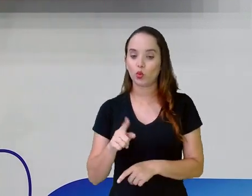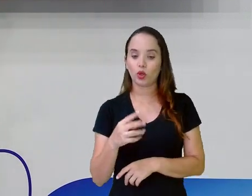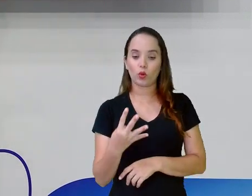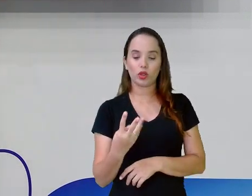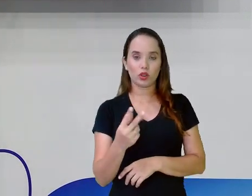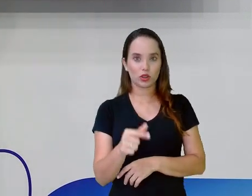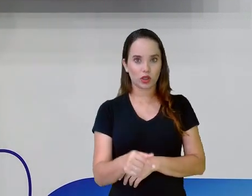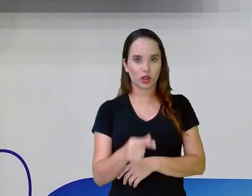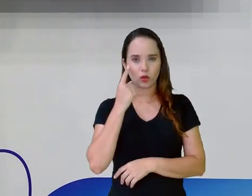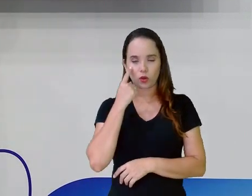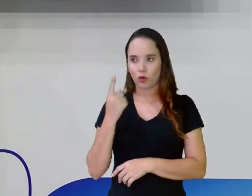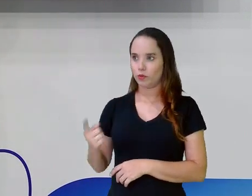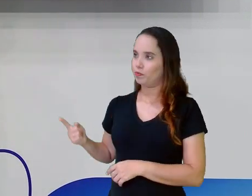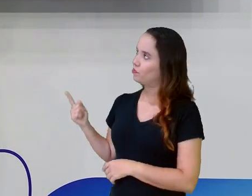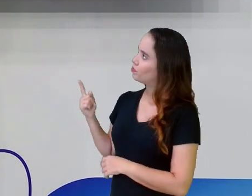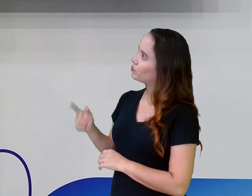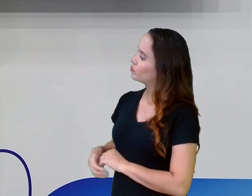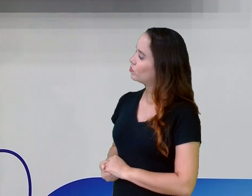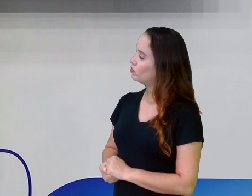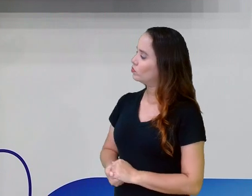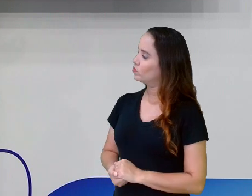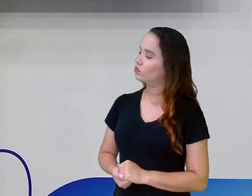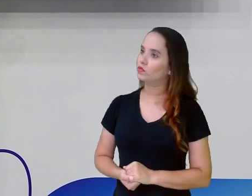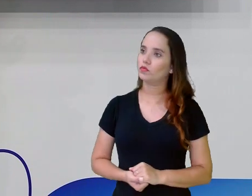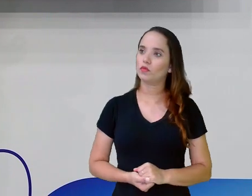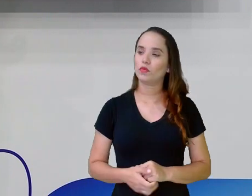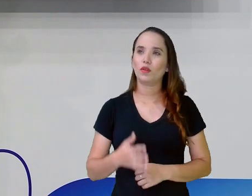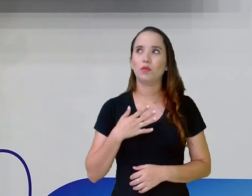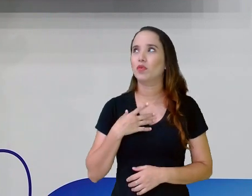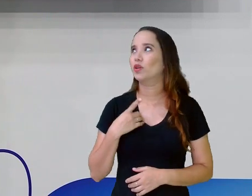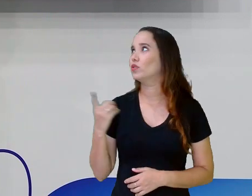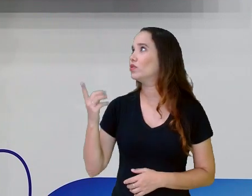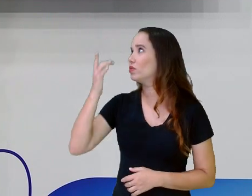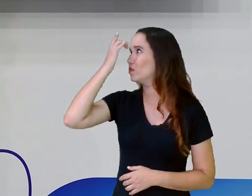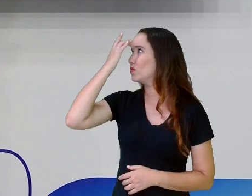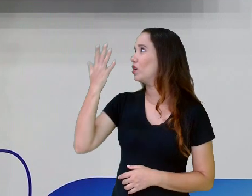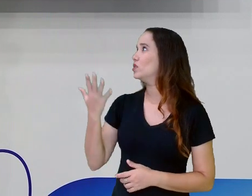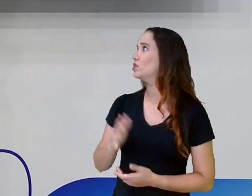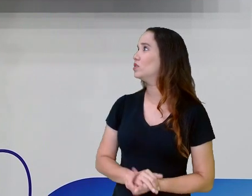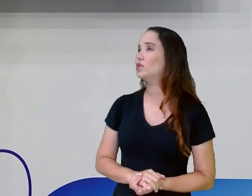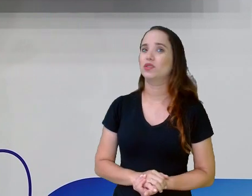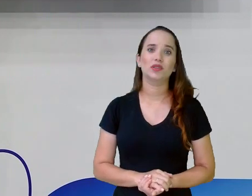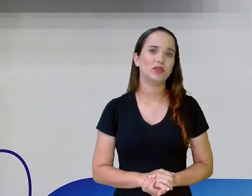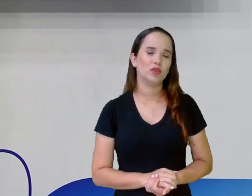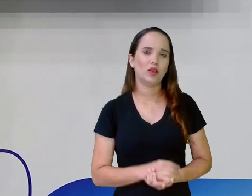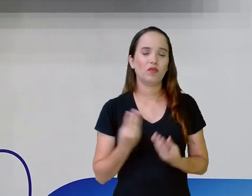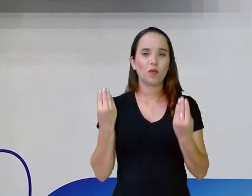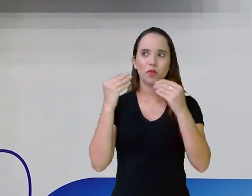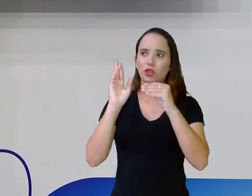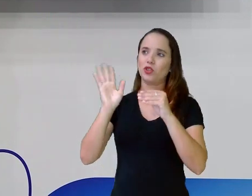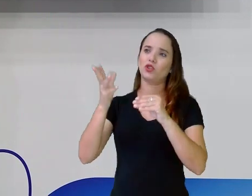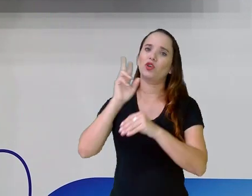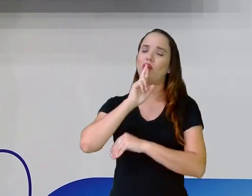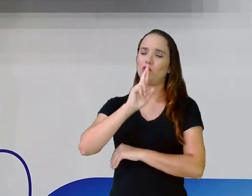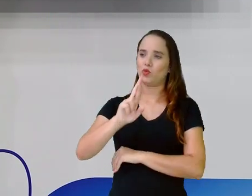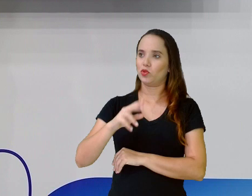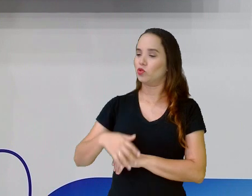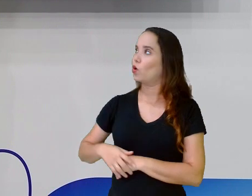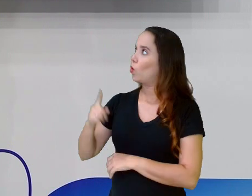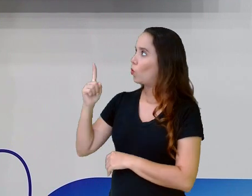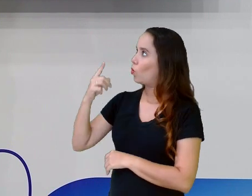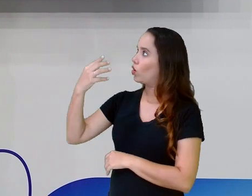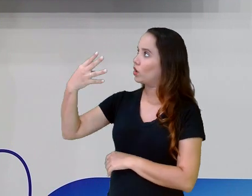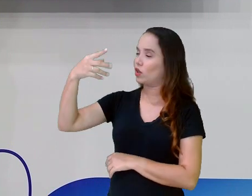47. O que é que eu vou fazer? Subtração, ó. Meu Deus, que fácil. Vou botar já o resultado. 47 não é